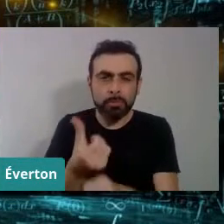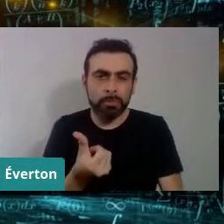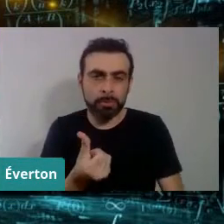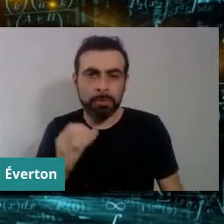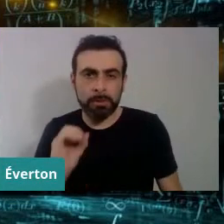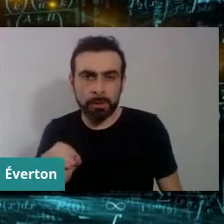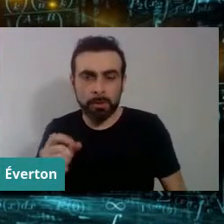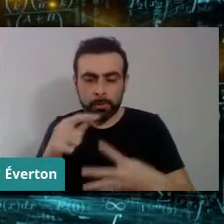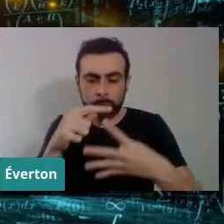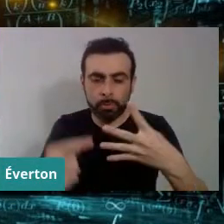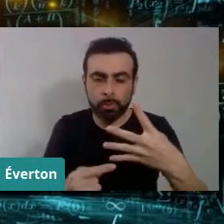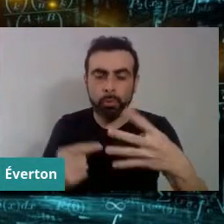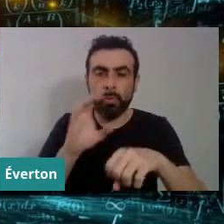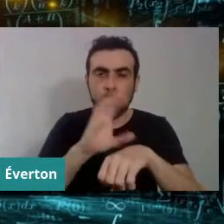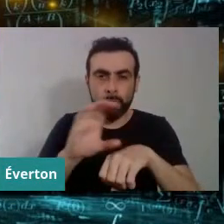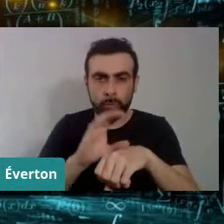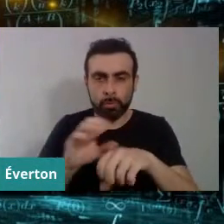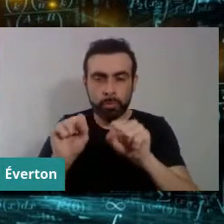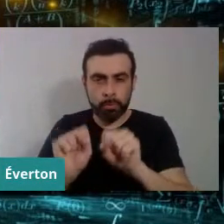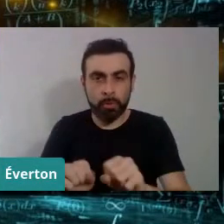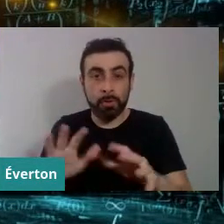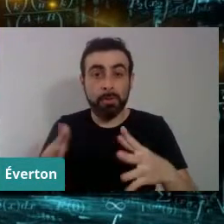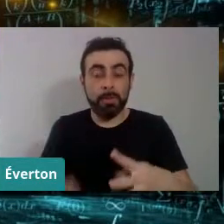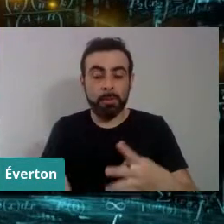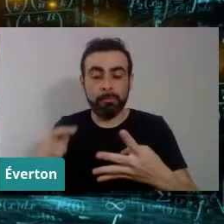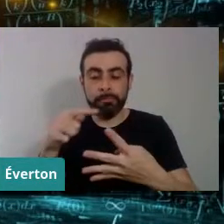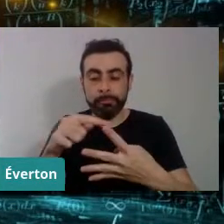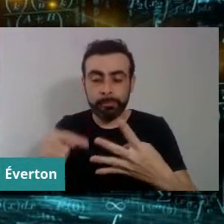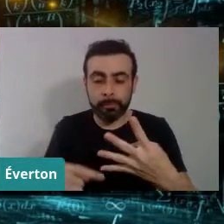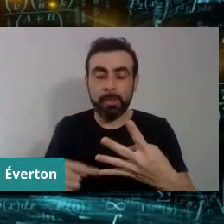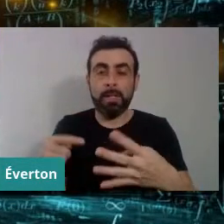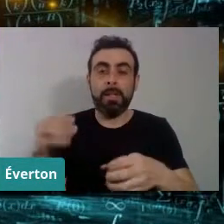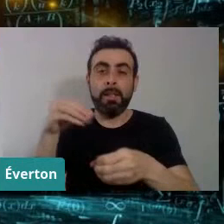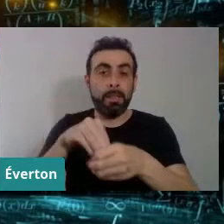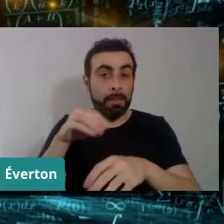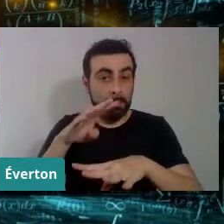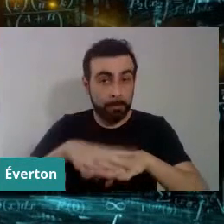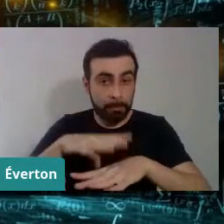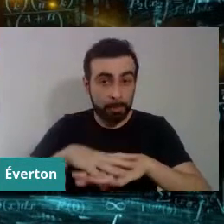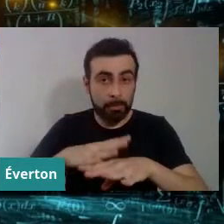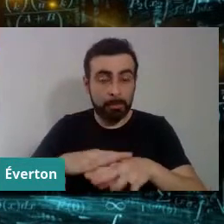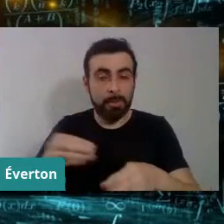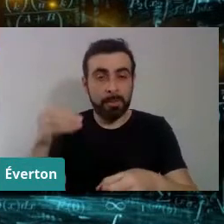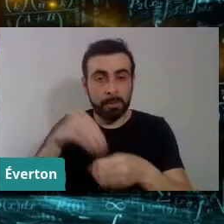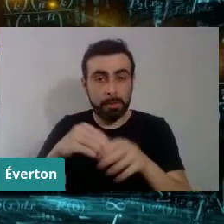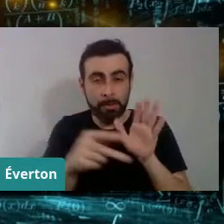E aí começa a funcionar o curso de matemática na Fafij.